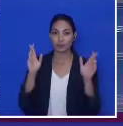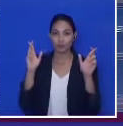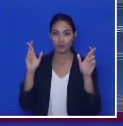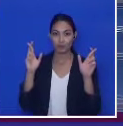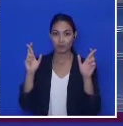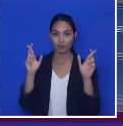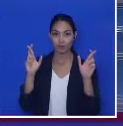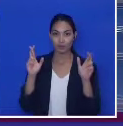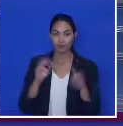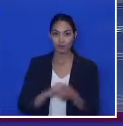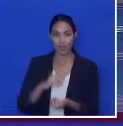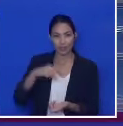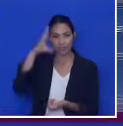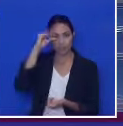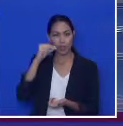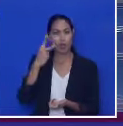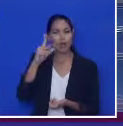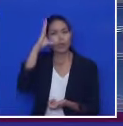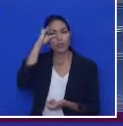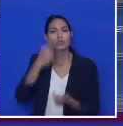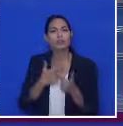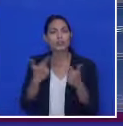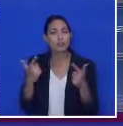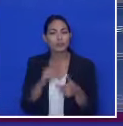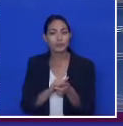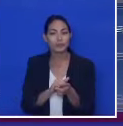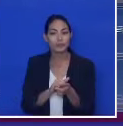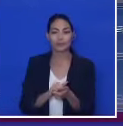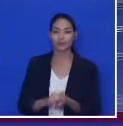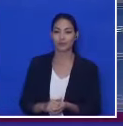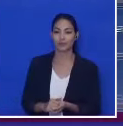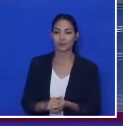Dedos cruzados, será que essa noite é a sua noite da sorte?